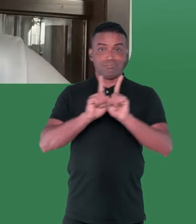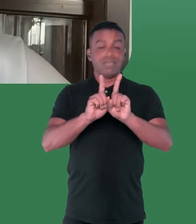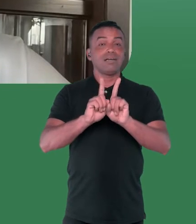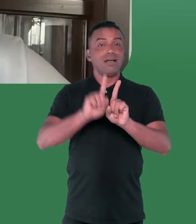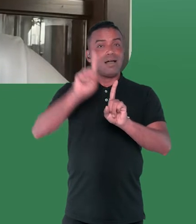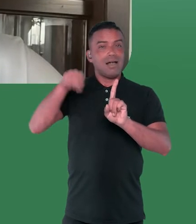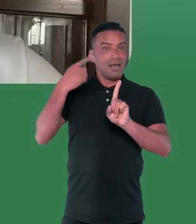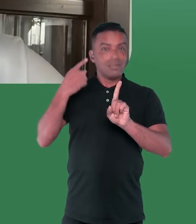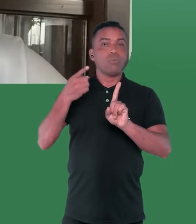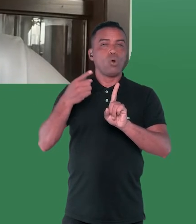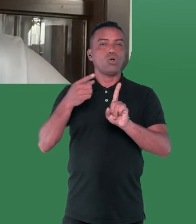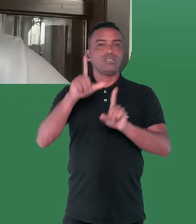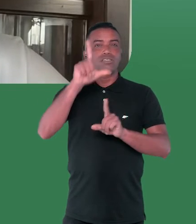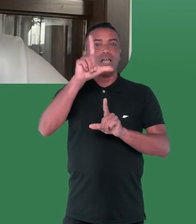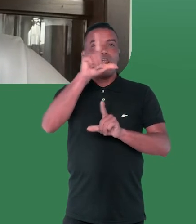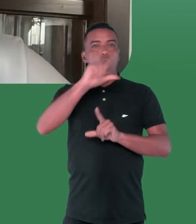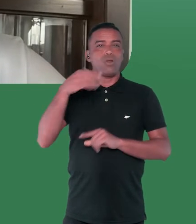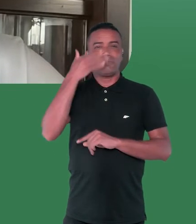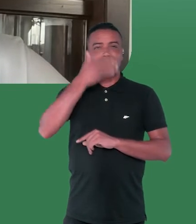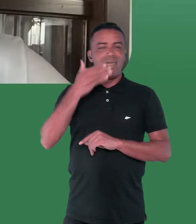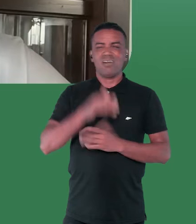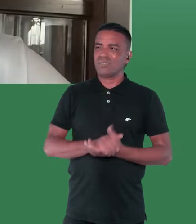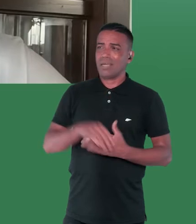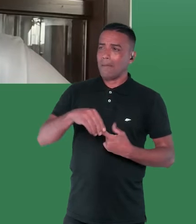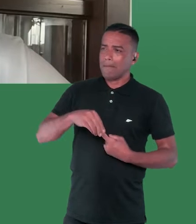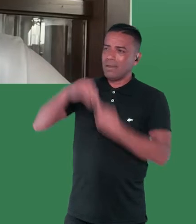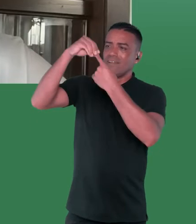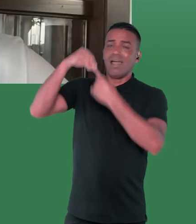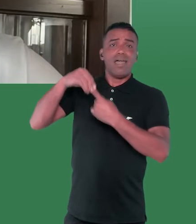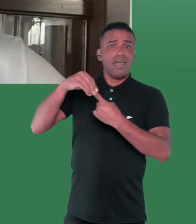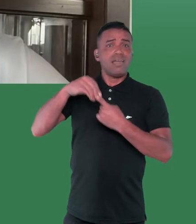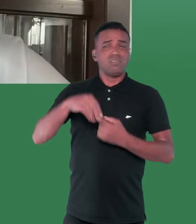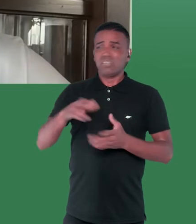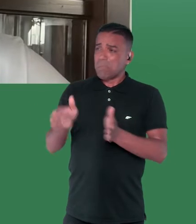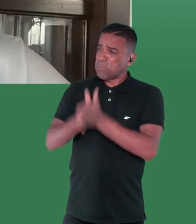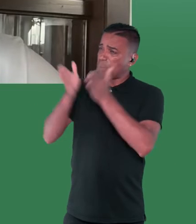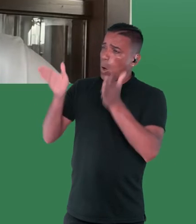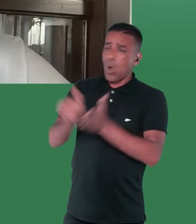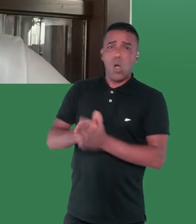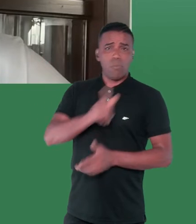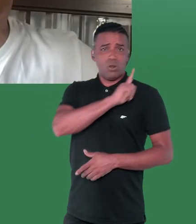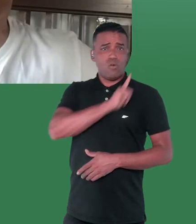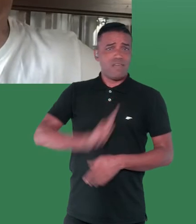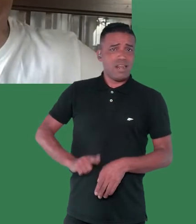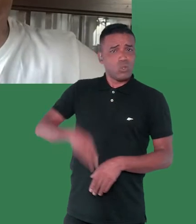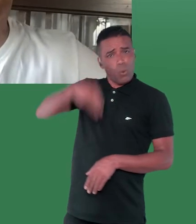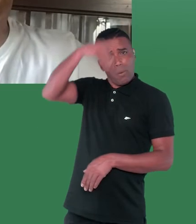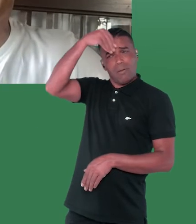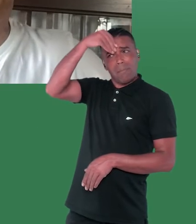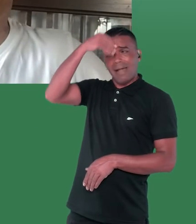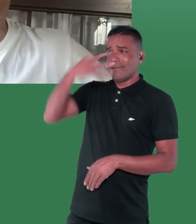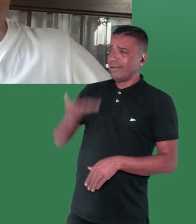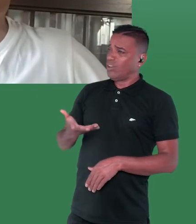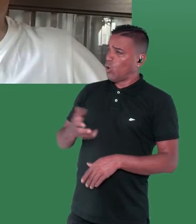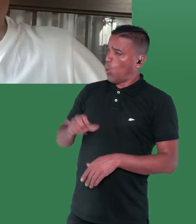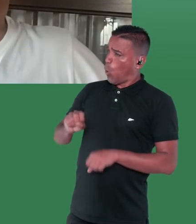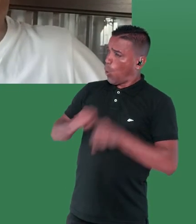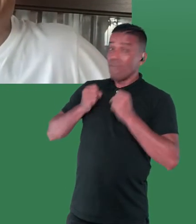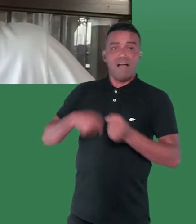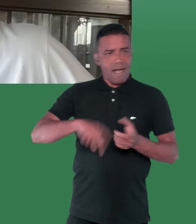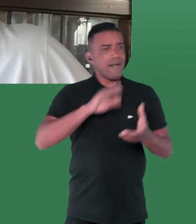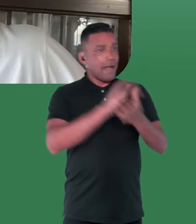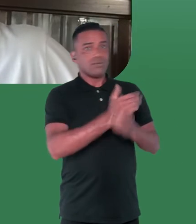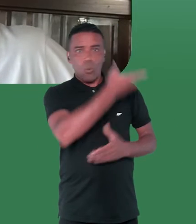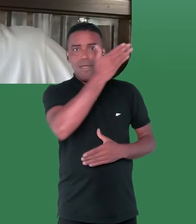da lua de mel, eu falei, você tem um privilégio de ter um governador, você é pobre mesmo e tem um governador no seu casório e está achando ruim. Ela falou, casa com